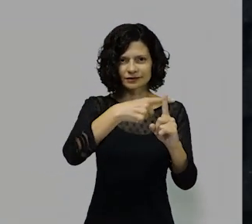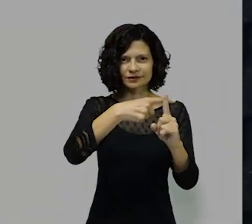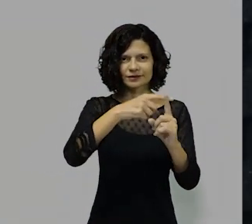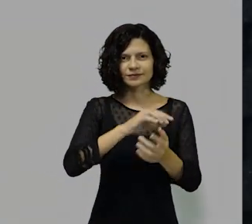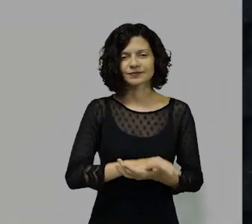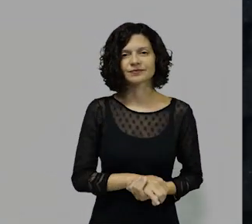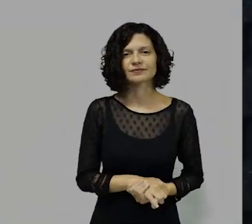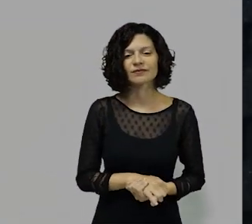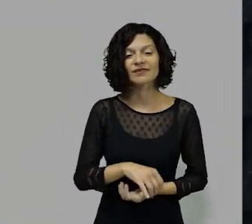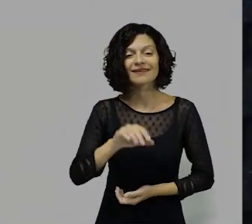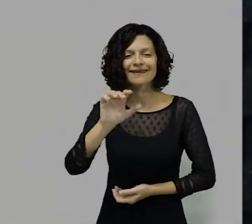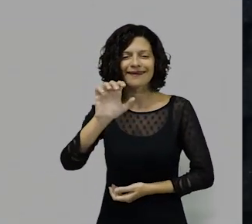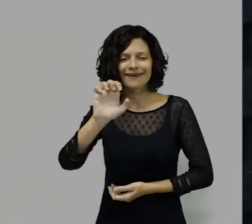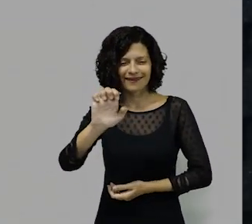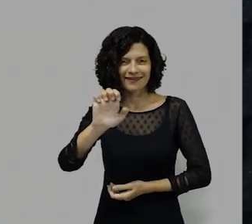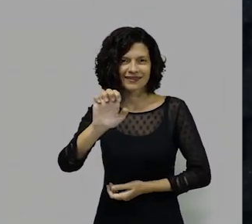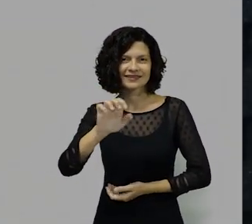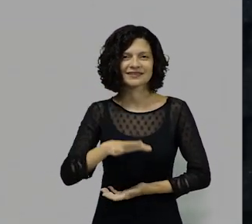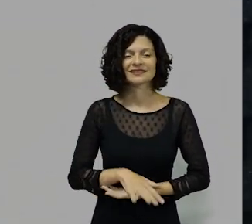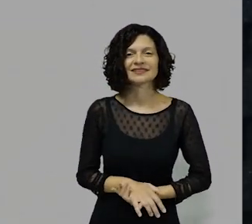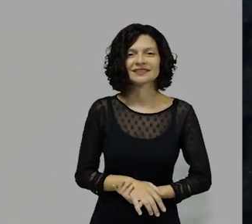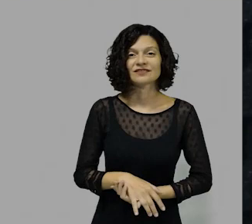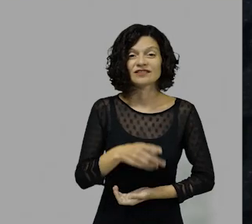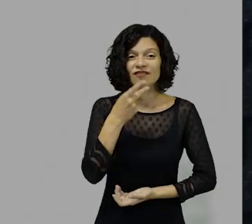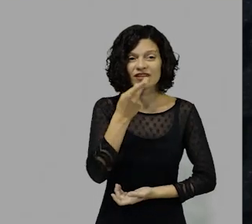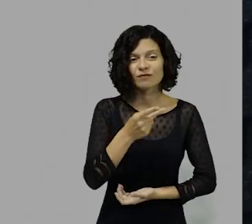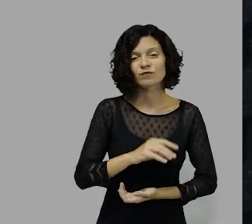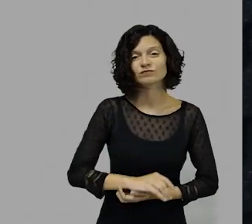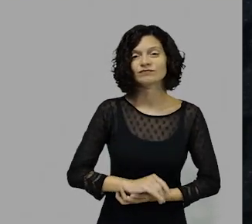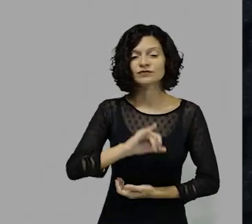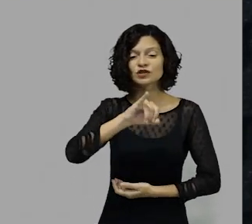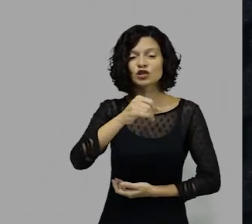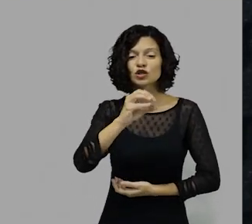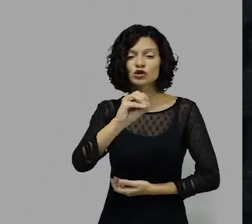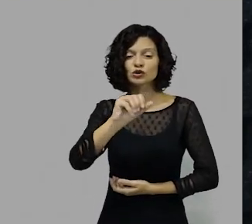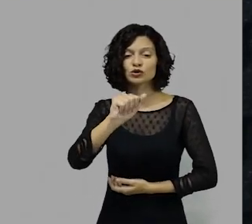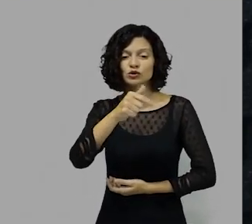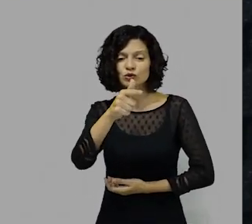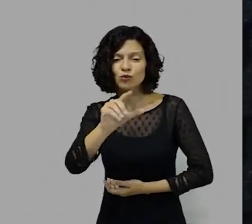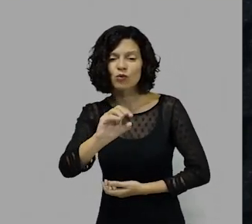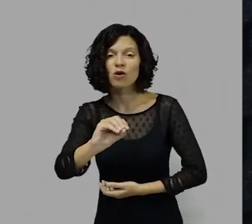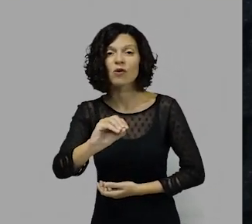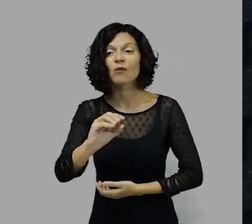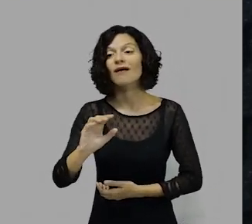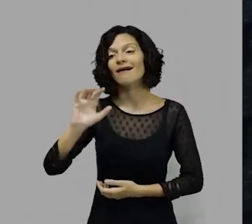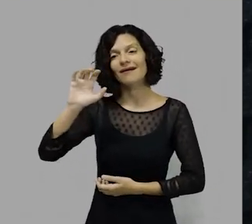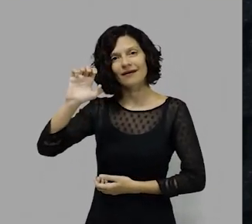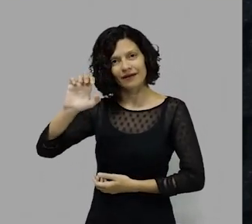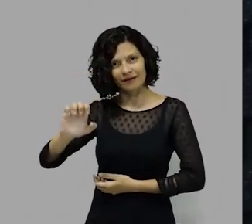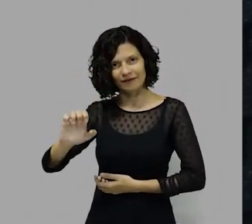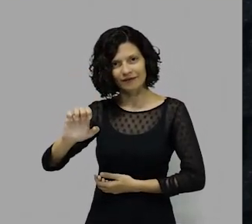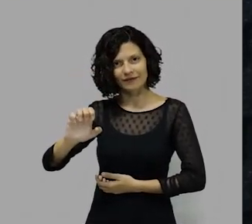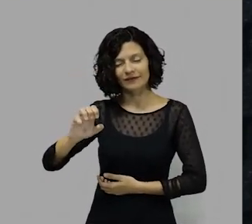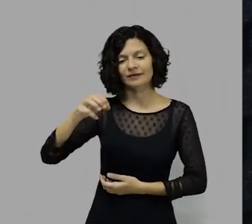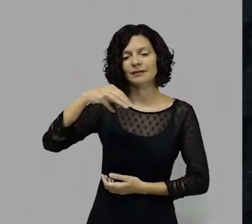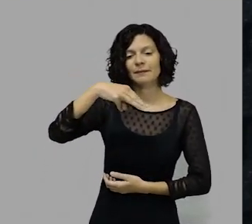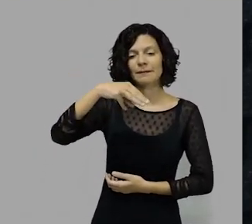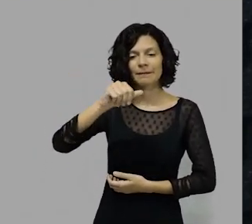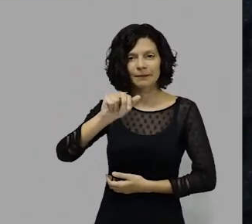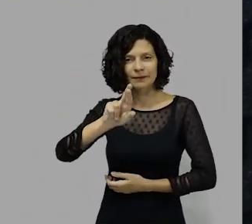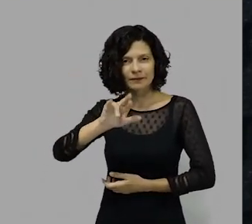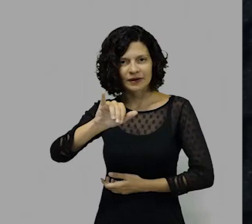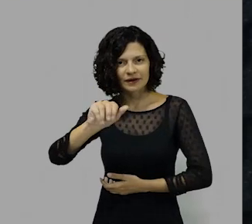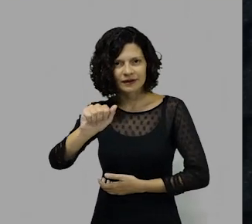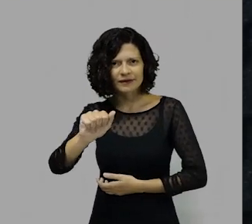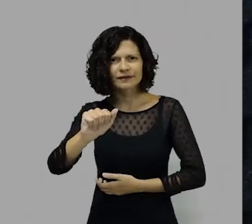exemplo, John and Mary. Você está adicionando a ideia do John mais a Mary. São duas pessoas, tá? Então,